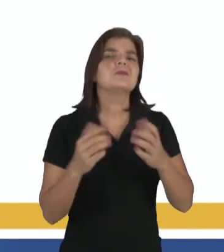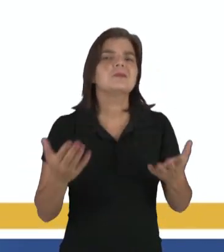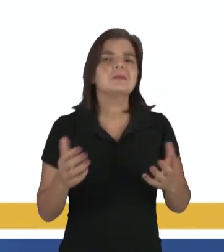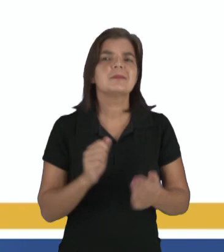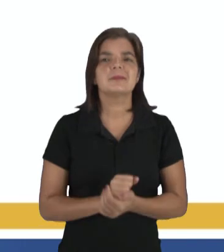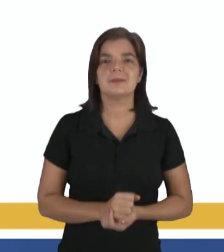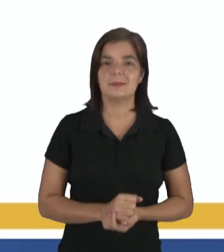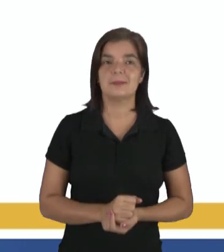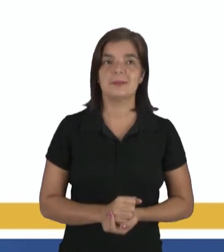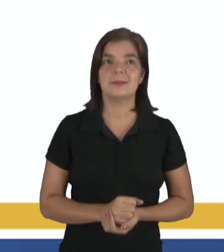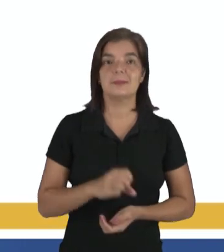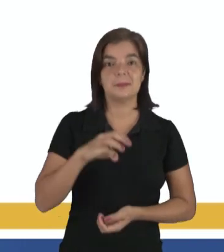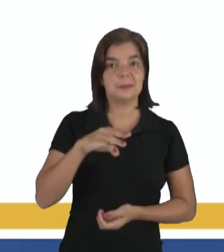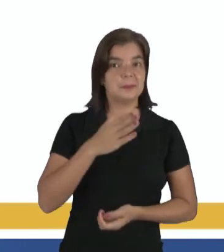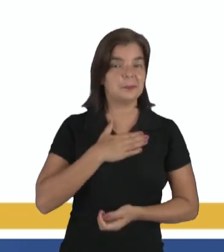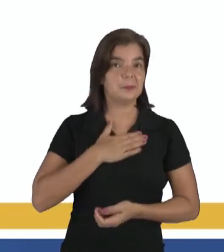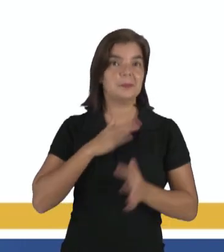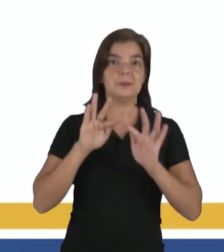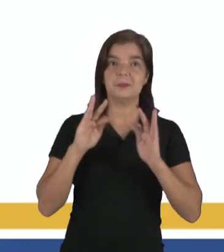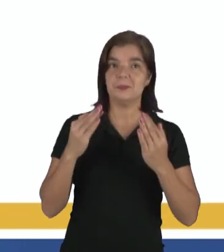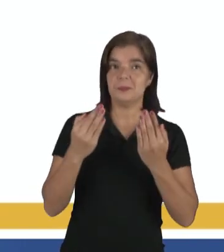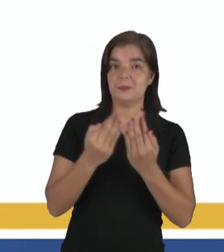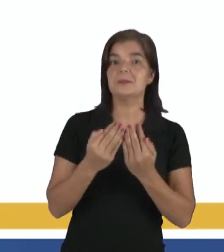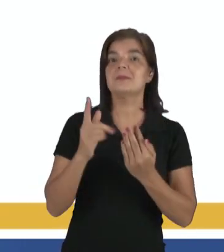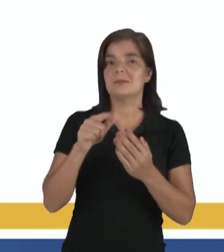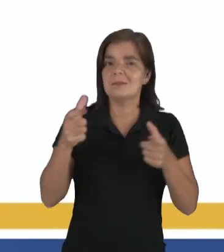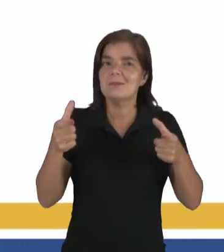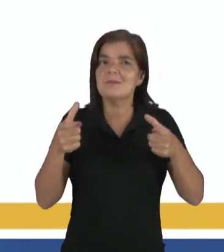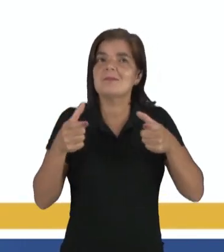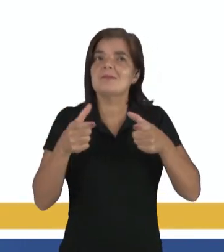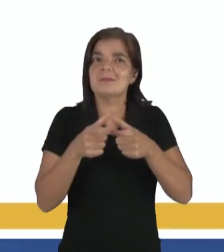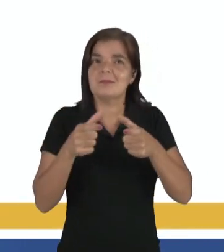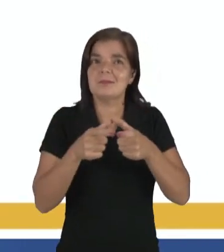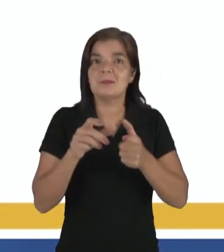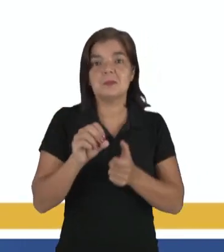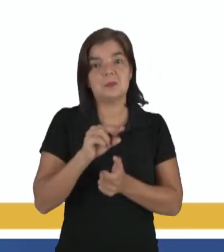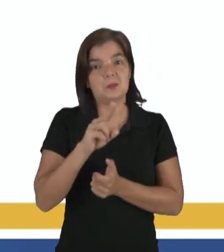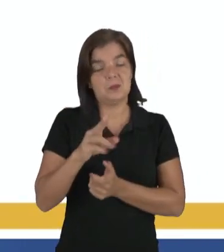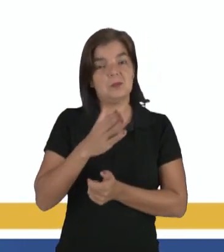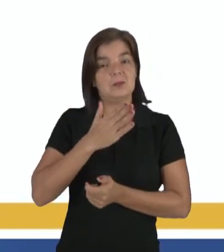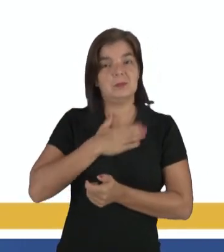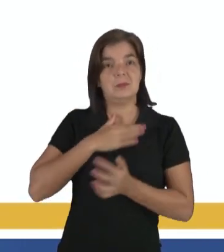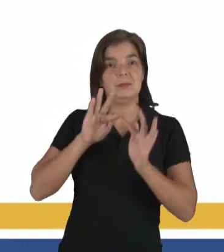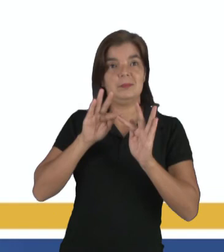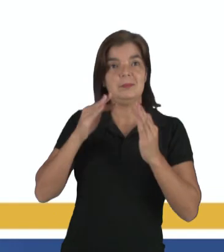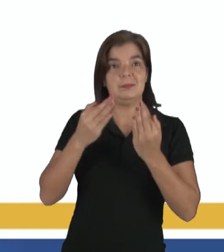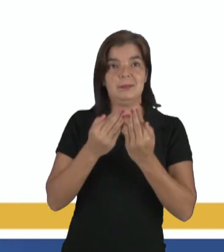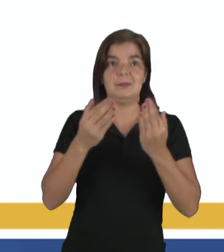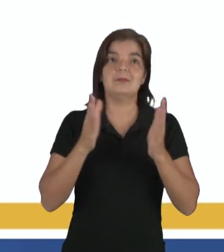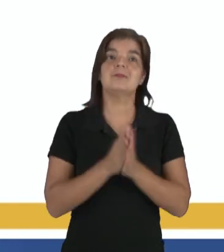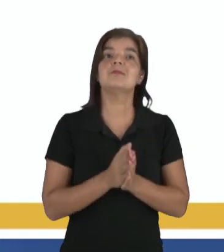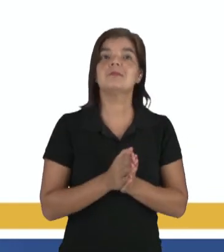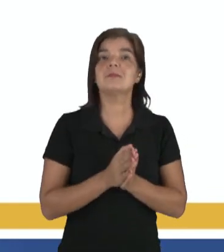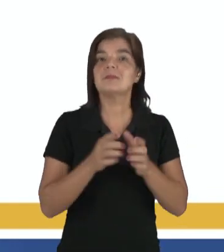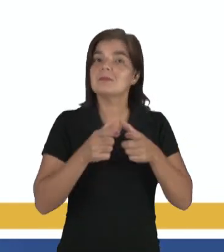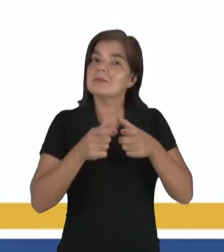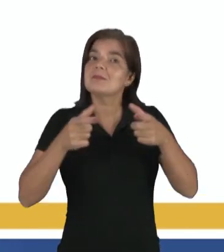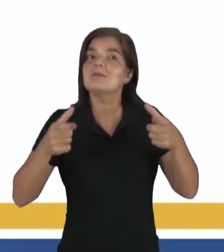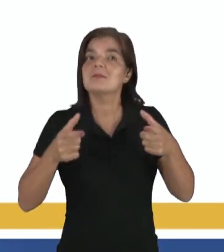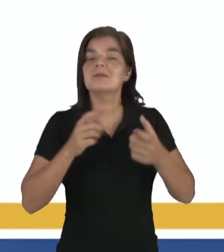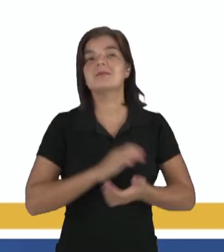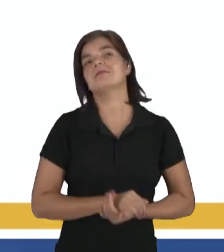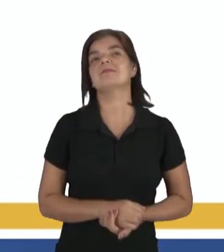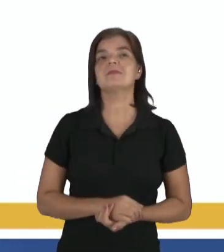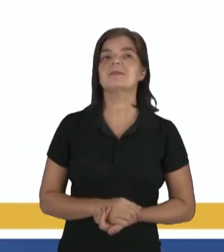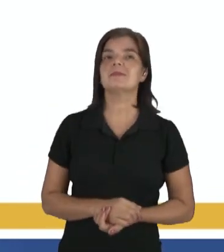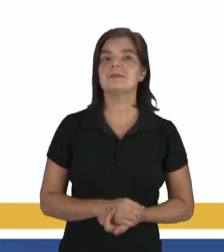seria a resposta simples Marcele espiga Marcele existe a minha família é grande a minha família pequena